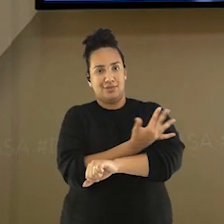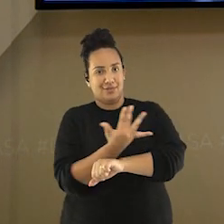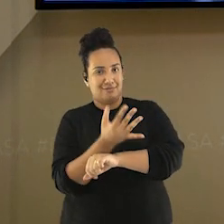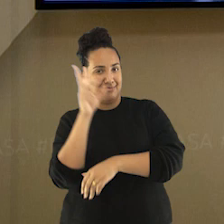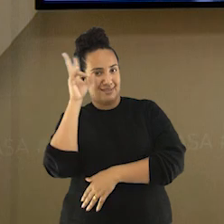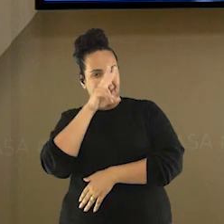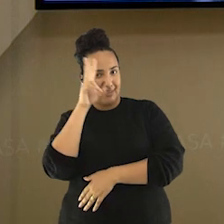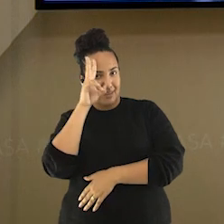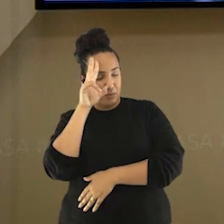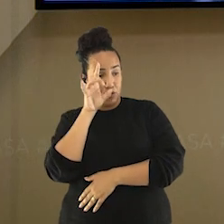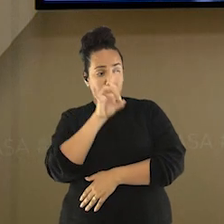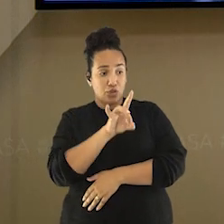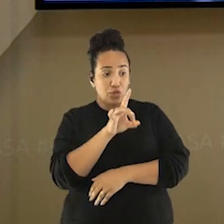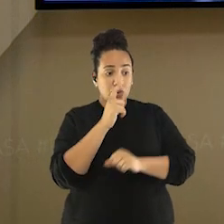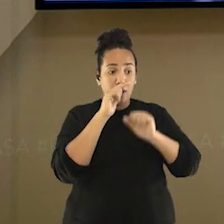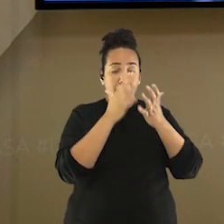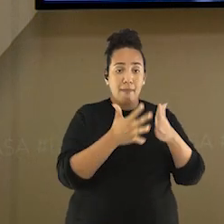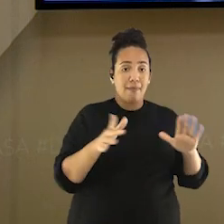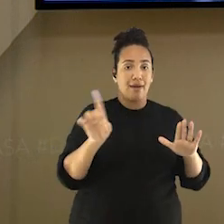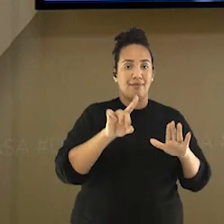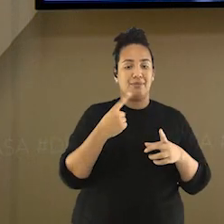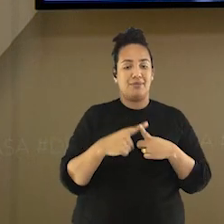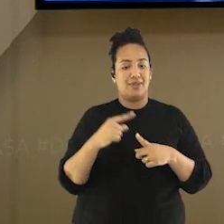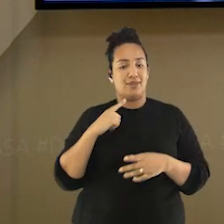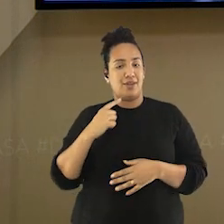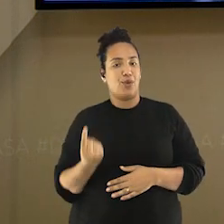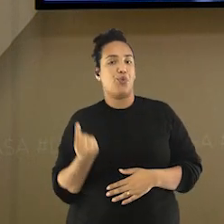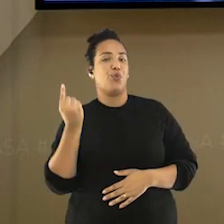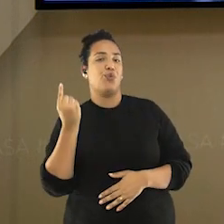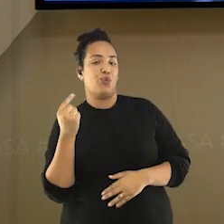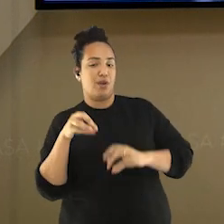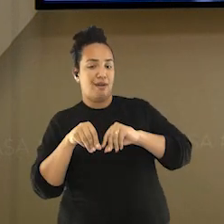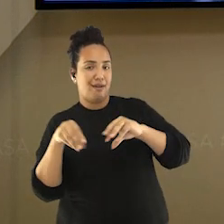nem todo crustáceo é da água. Pois é, por causa desse cara aqui.